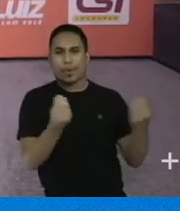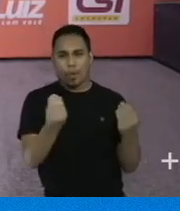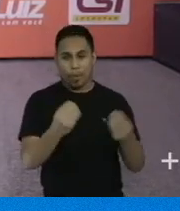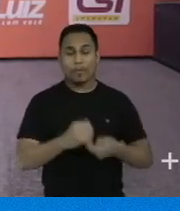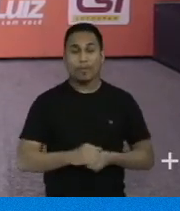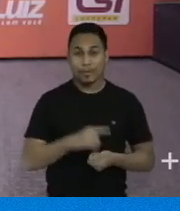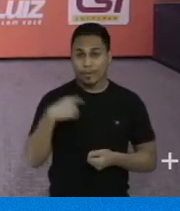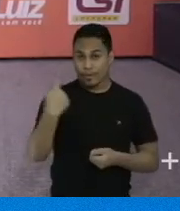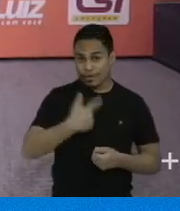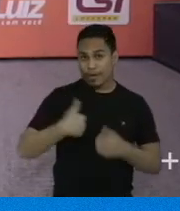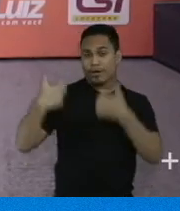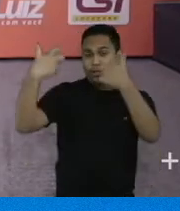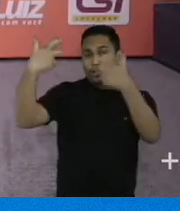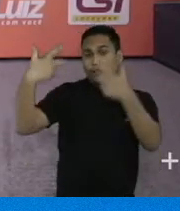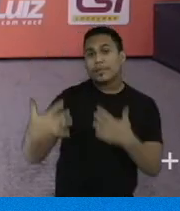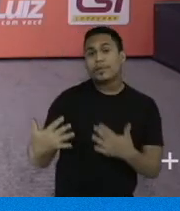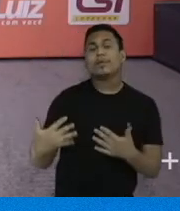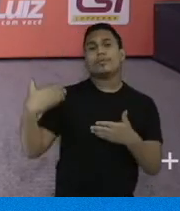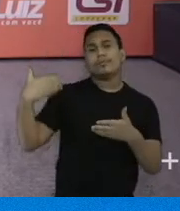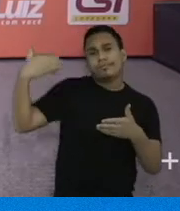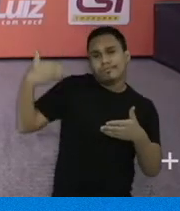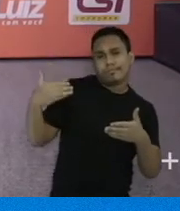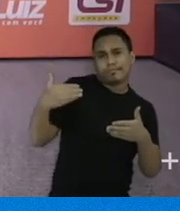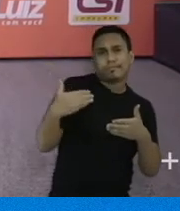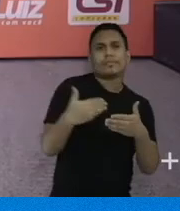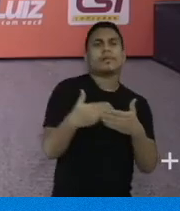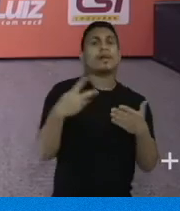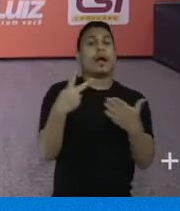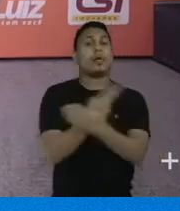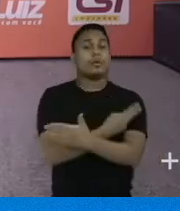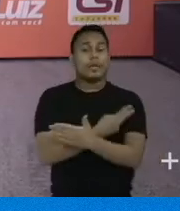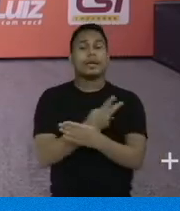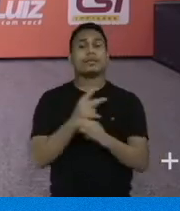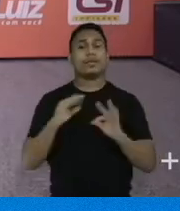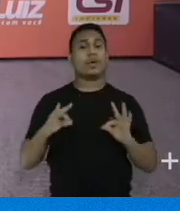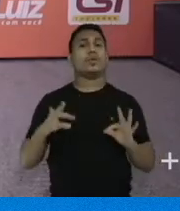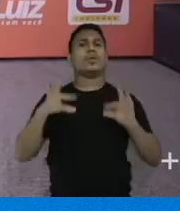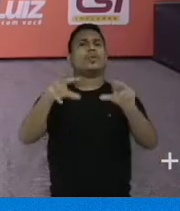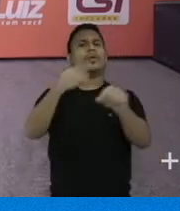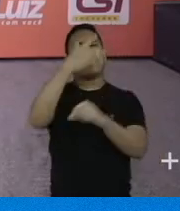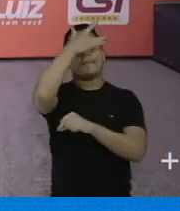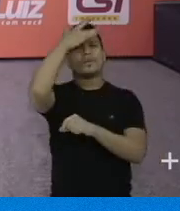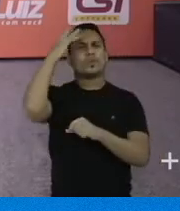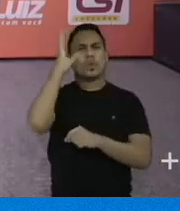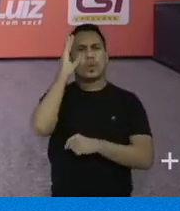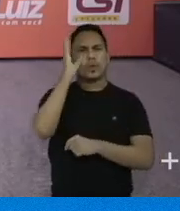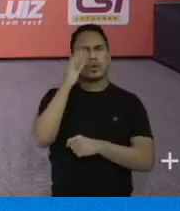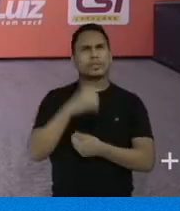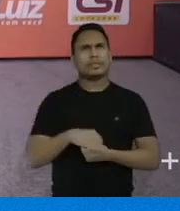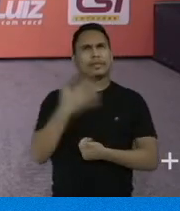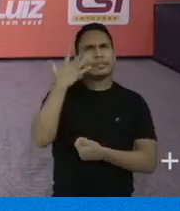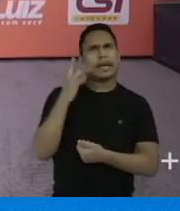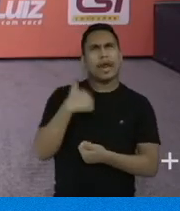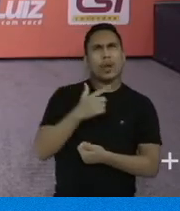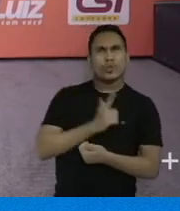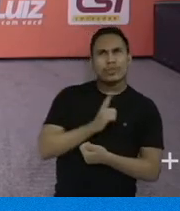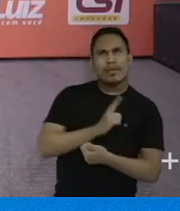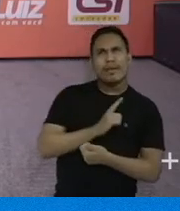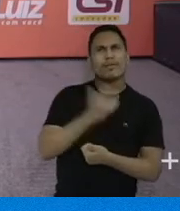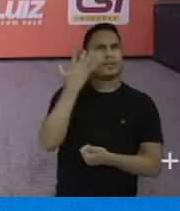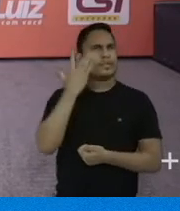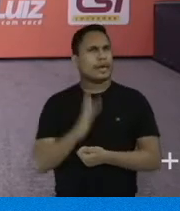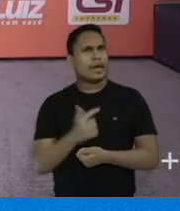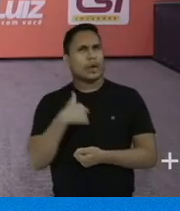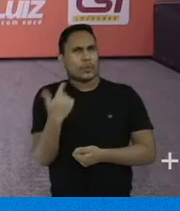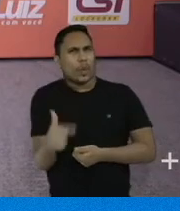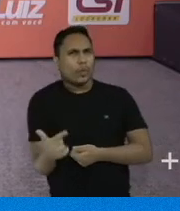aqui dessa incidência e eu acho que todo mundo fica curioso. Será que eu tenho isso? Será que eu